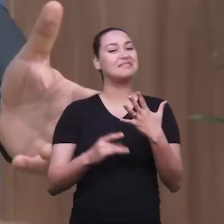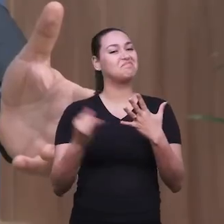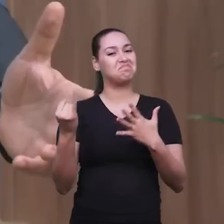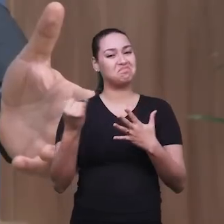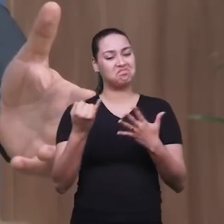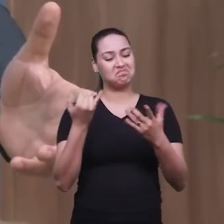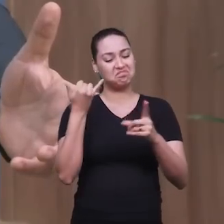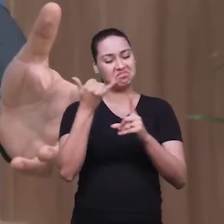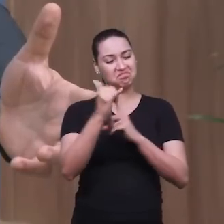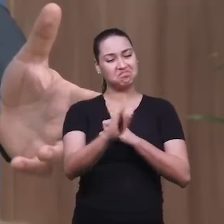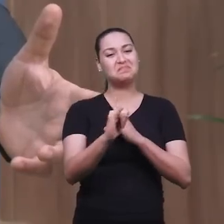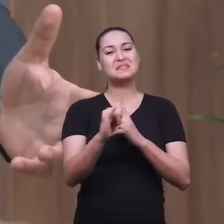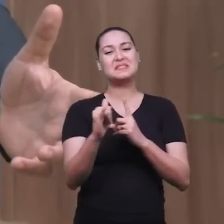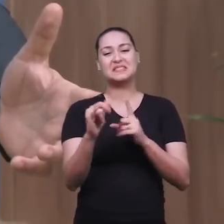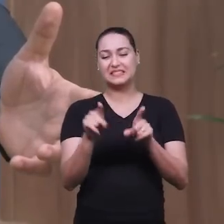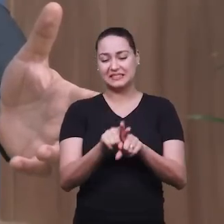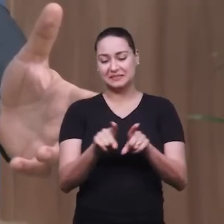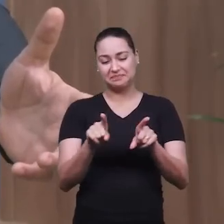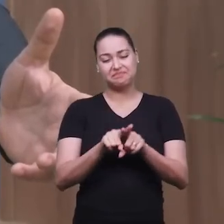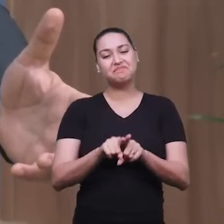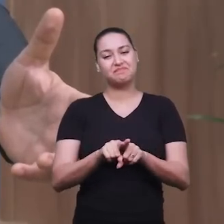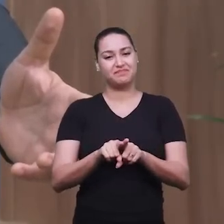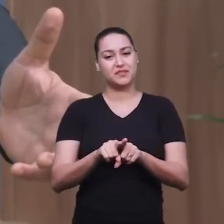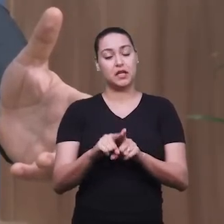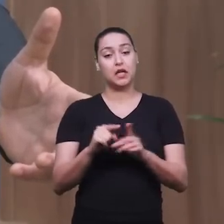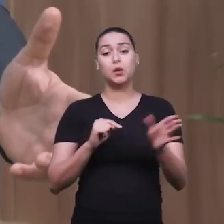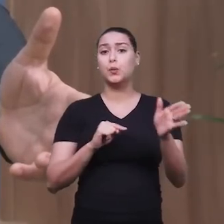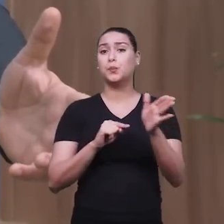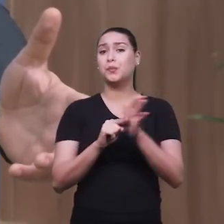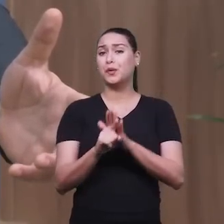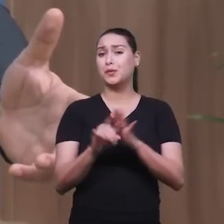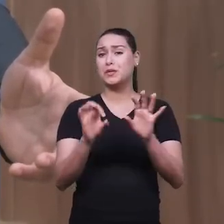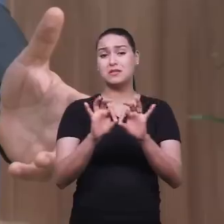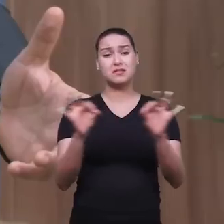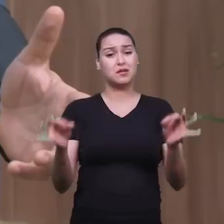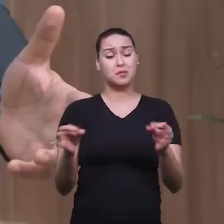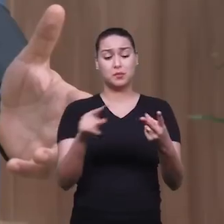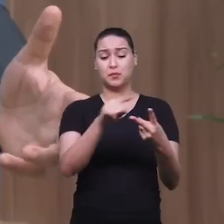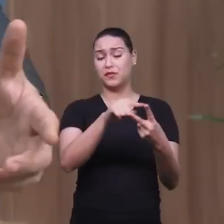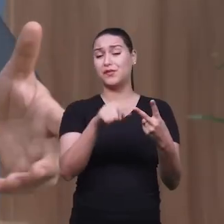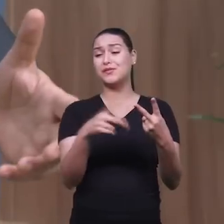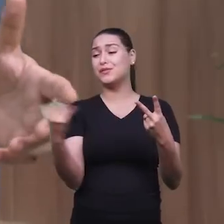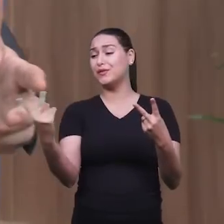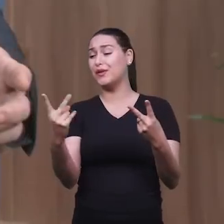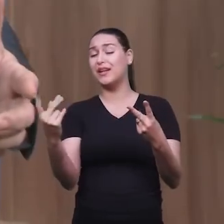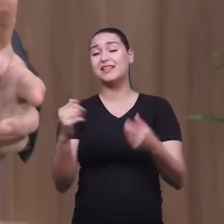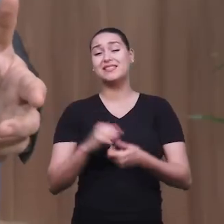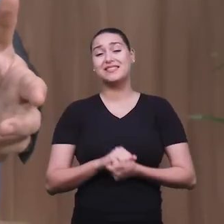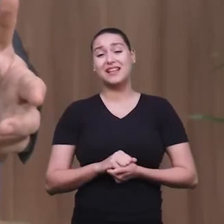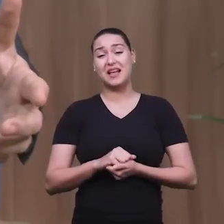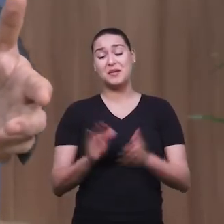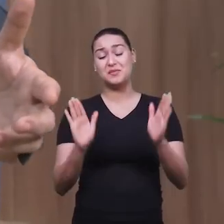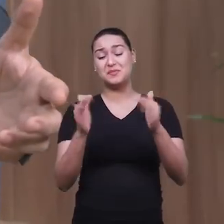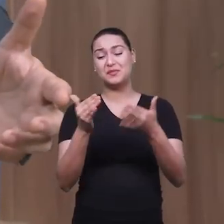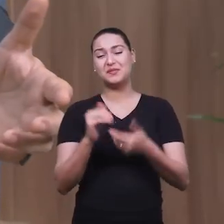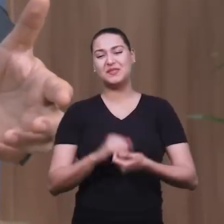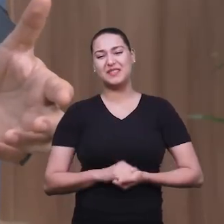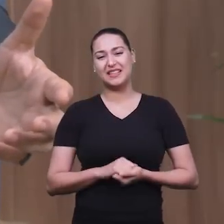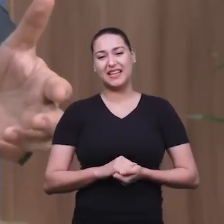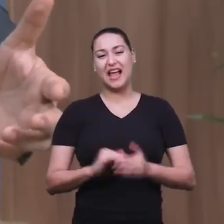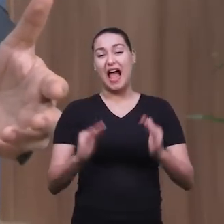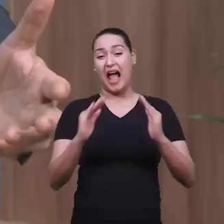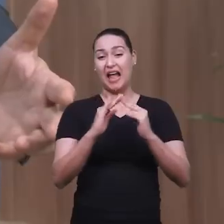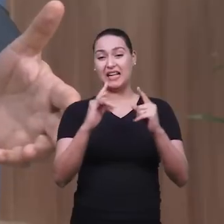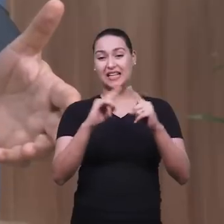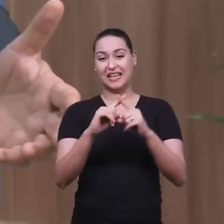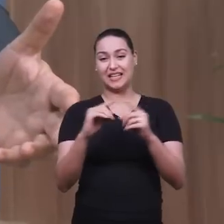rico. É rico em detalhes e rico em aplicações Glórias a proféticas. Deus. E aí eu faço uma pergunta simples para vocês dois,